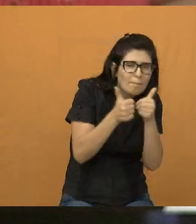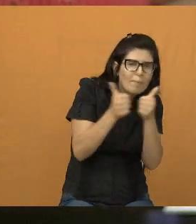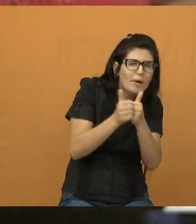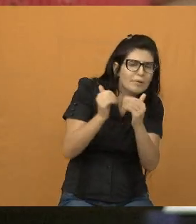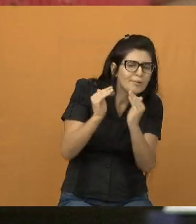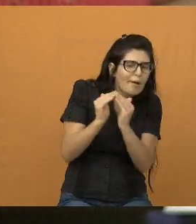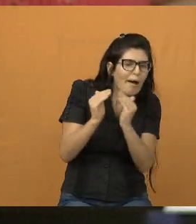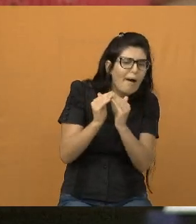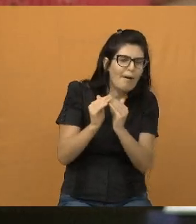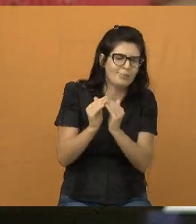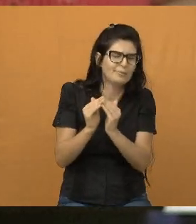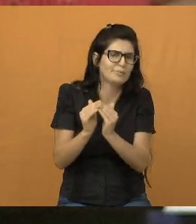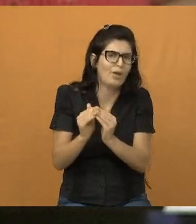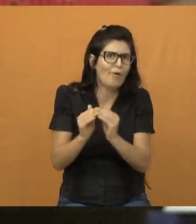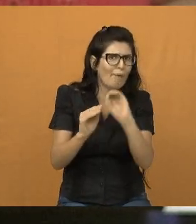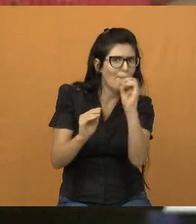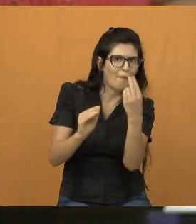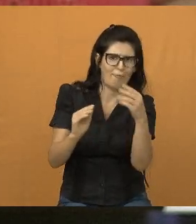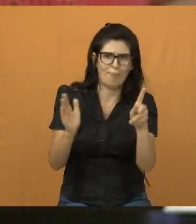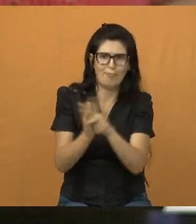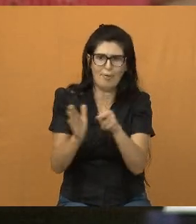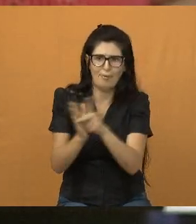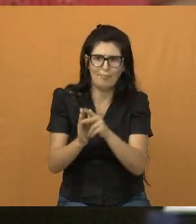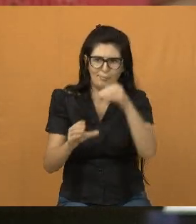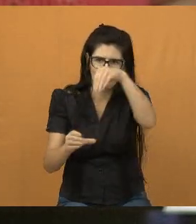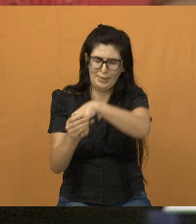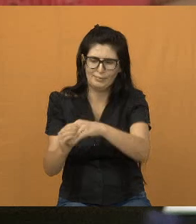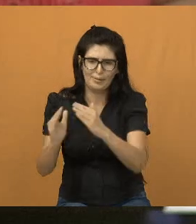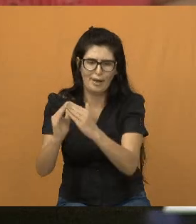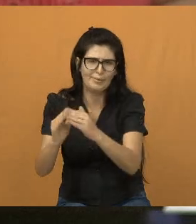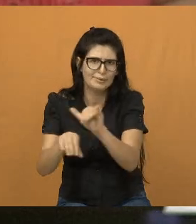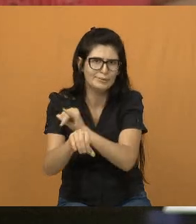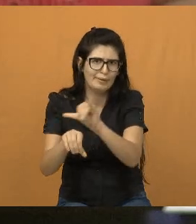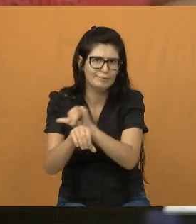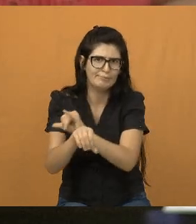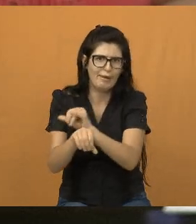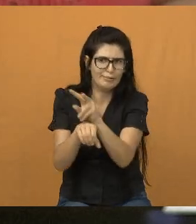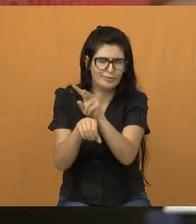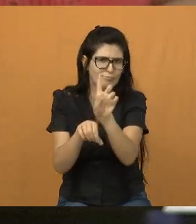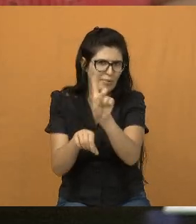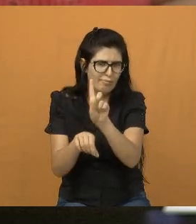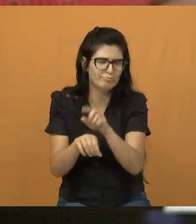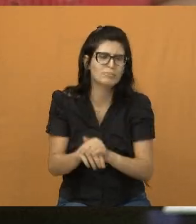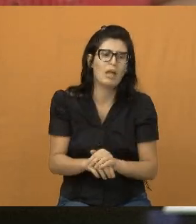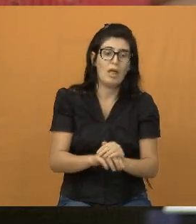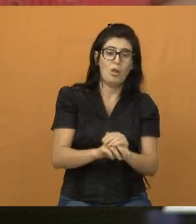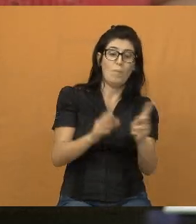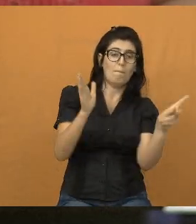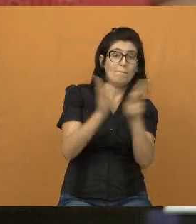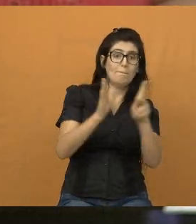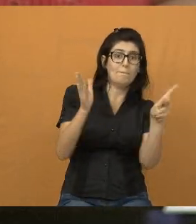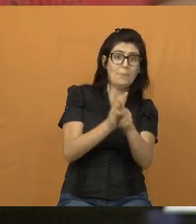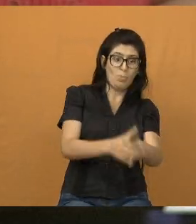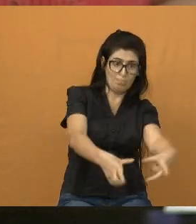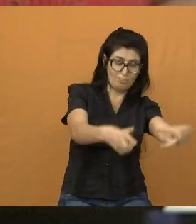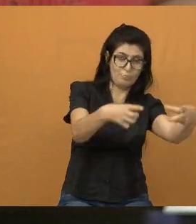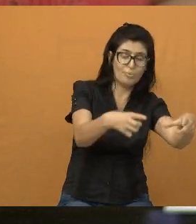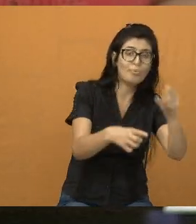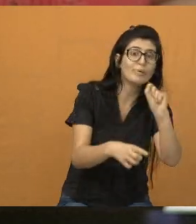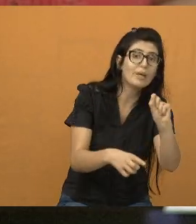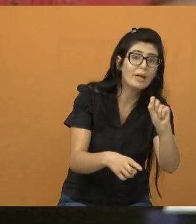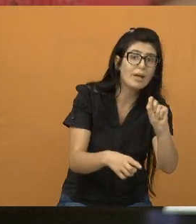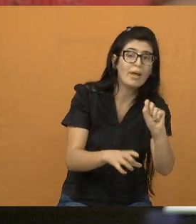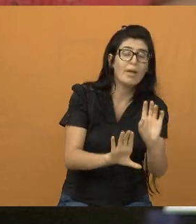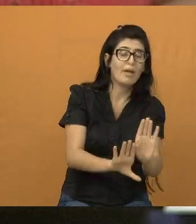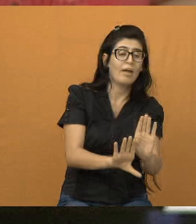nesse momento que essas situações especiais e estratégicas são abordadas, mas essas questões não estão